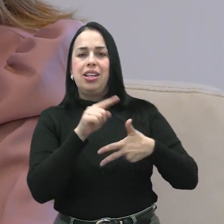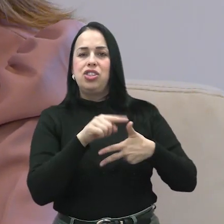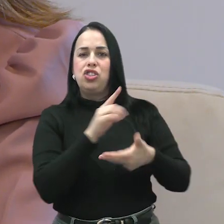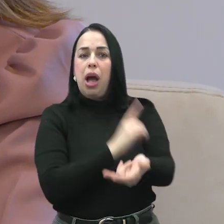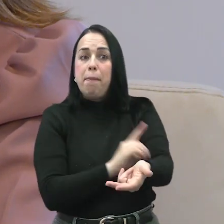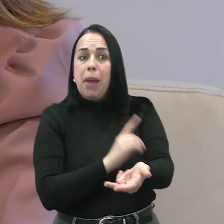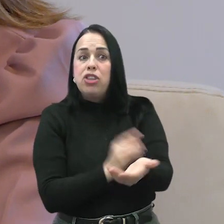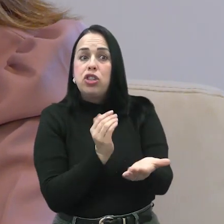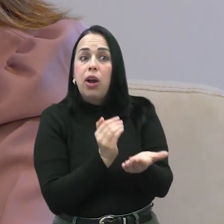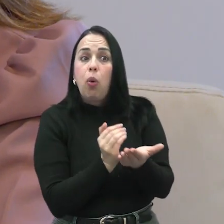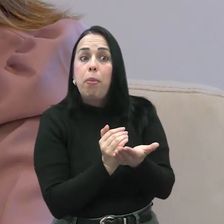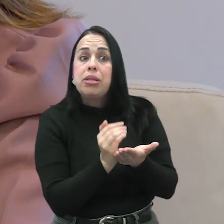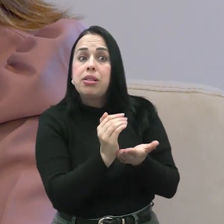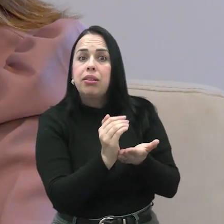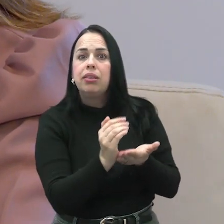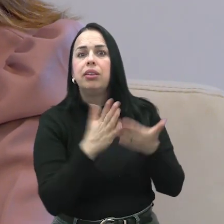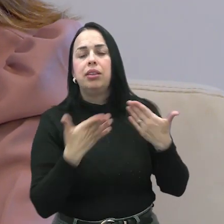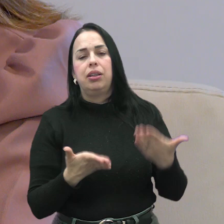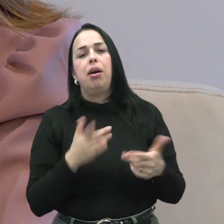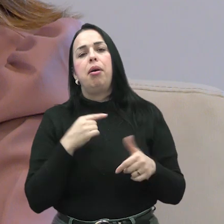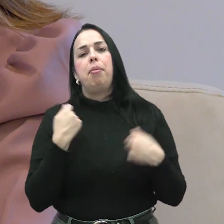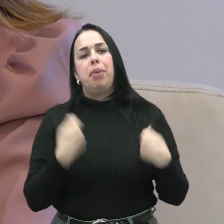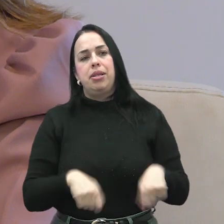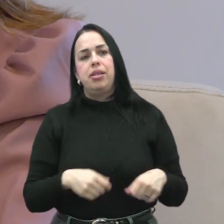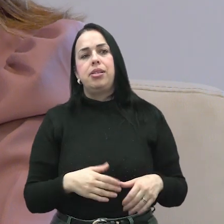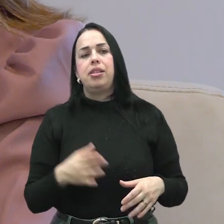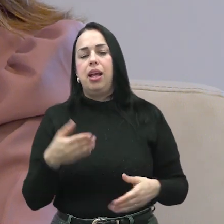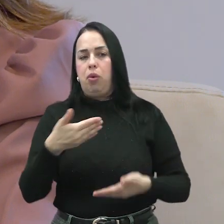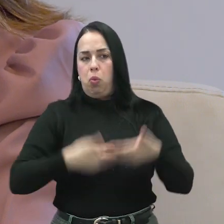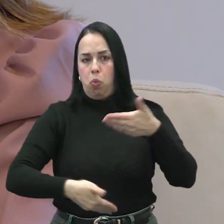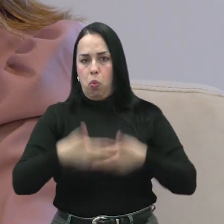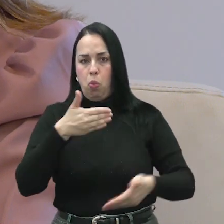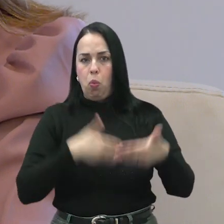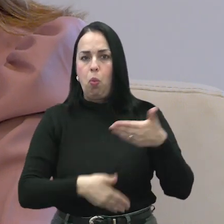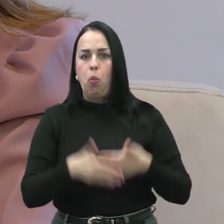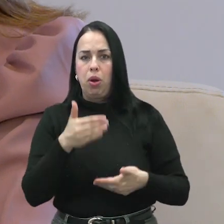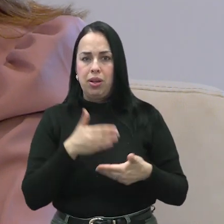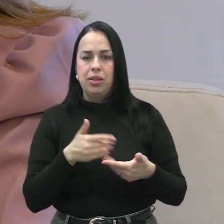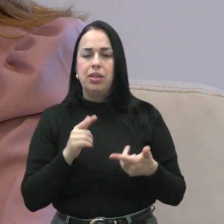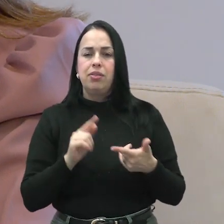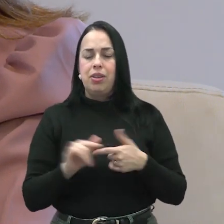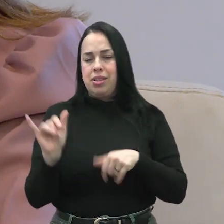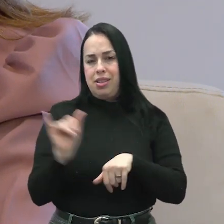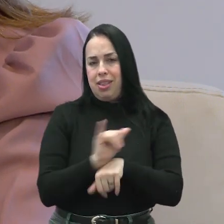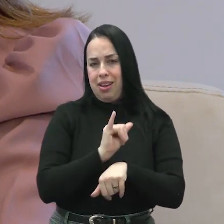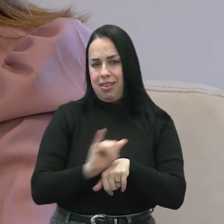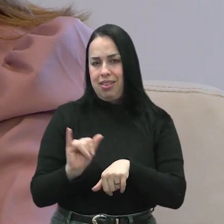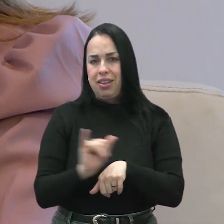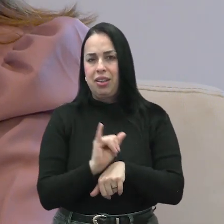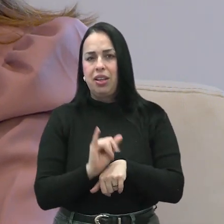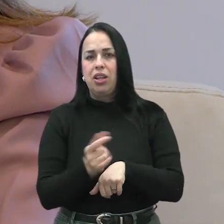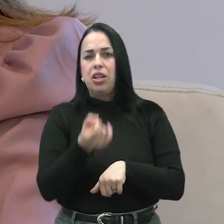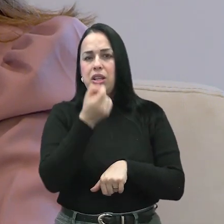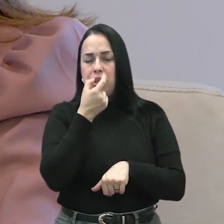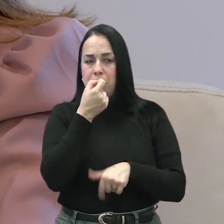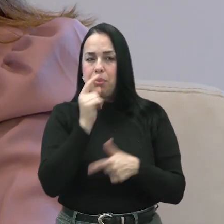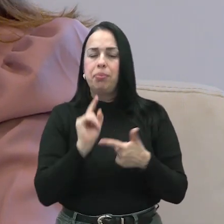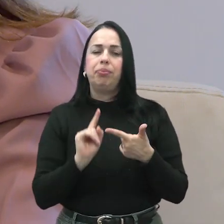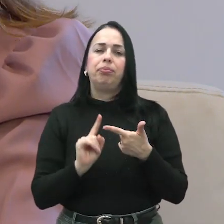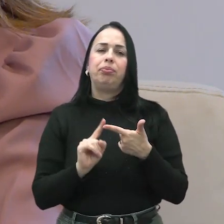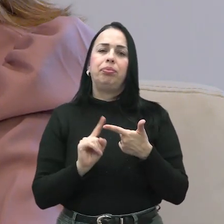acabaria sendo até um estágio inicial de diabetes. Então, a gente já precisa ter cuidados, fazer algumas medidas, sejam